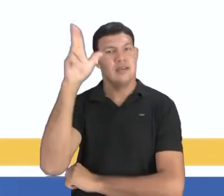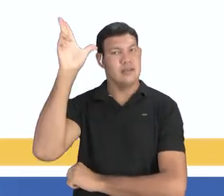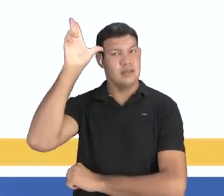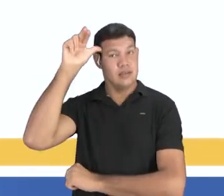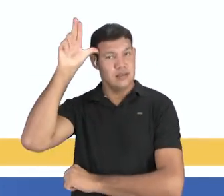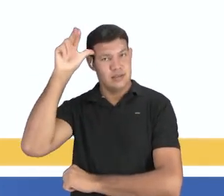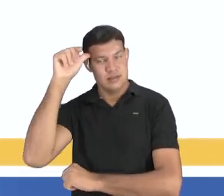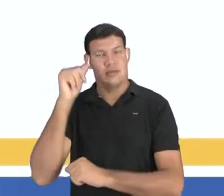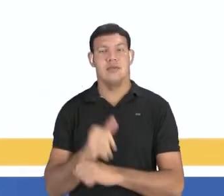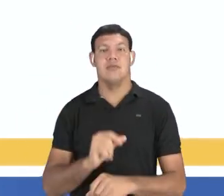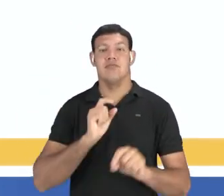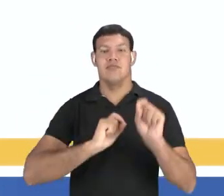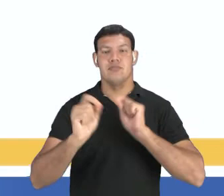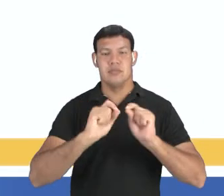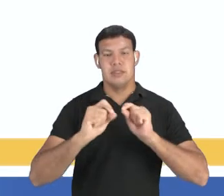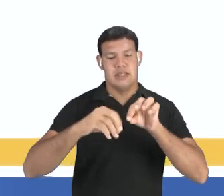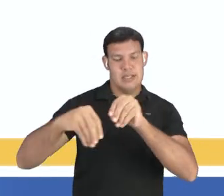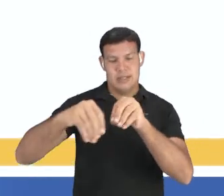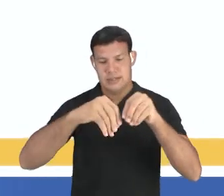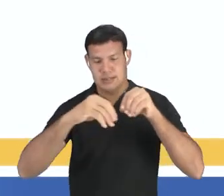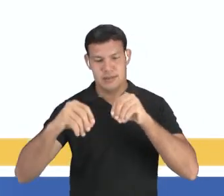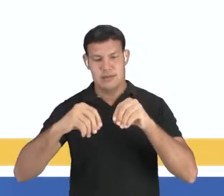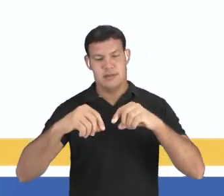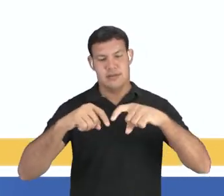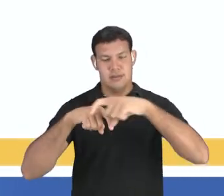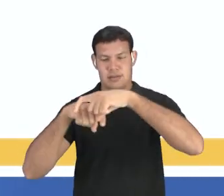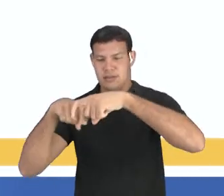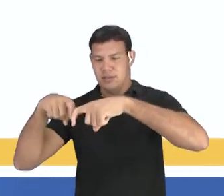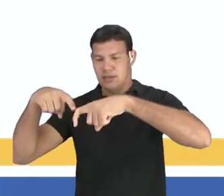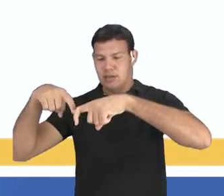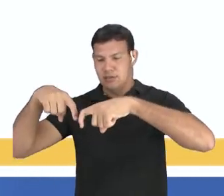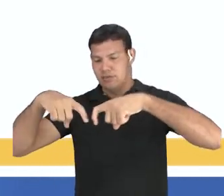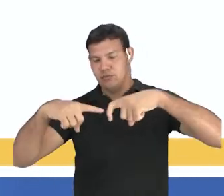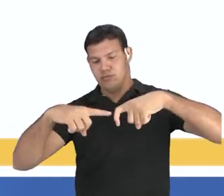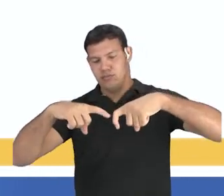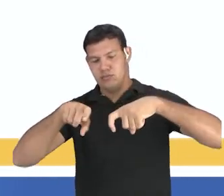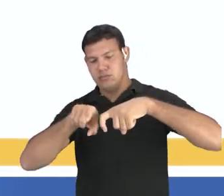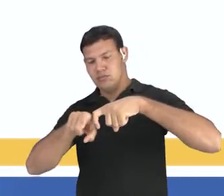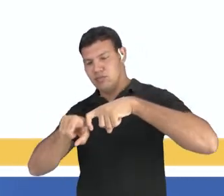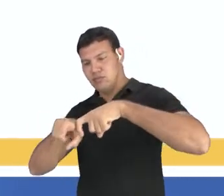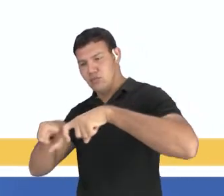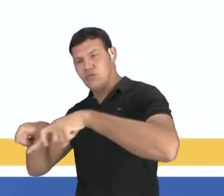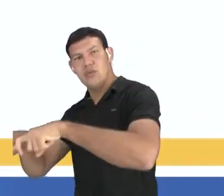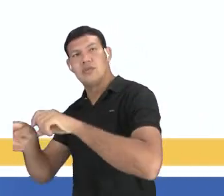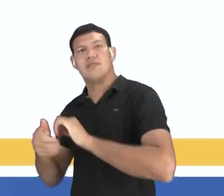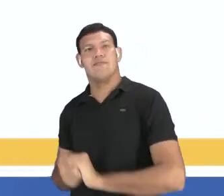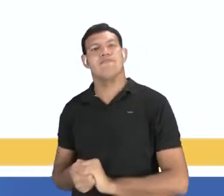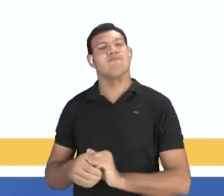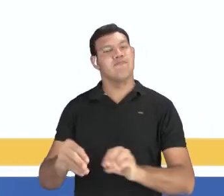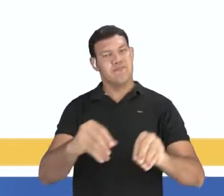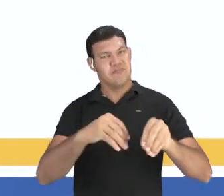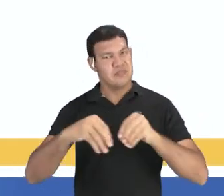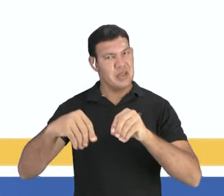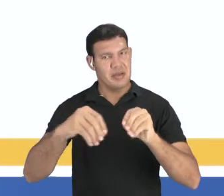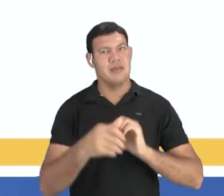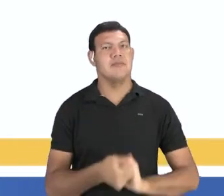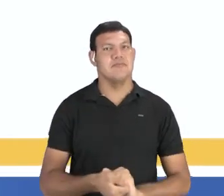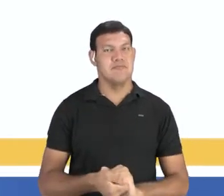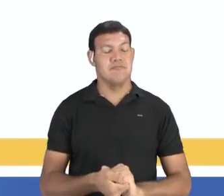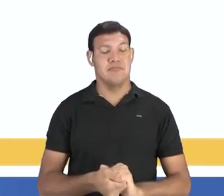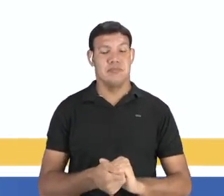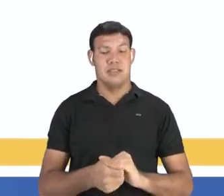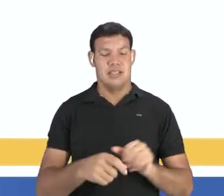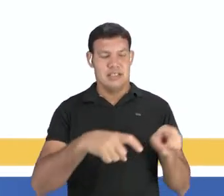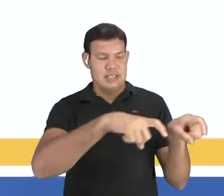tem a função de rasgar o solo tá com o fim de resolver e a falei vá né no caso terra né pessoal é